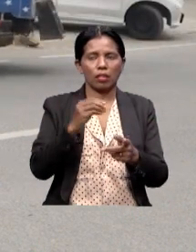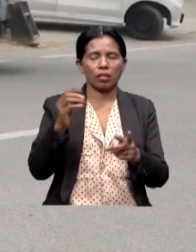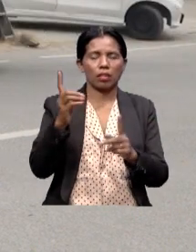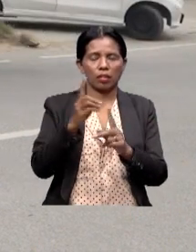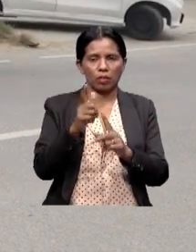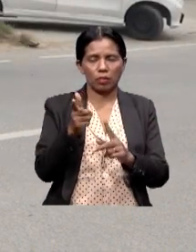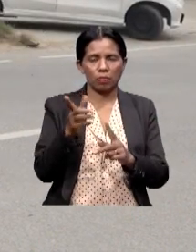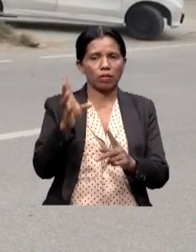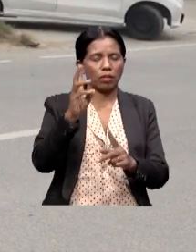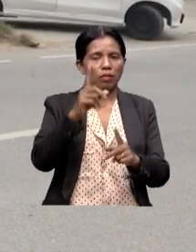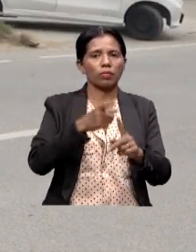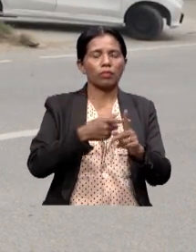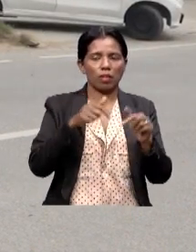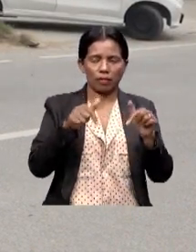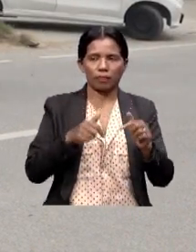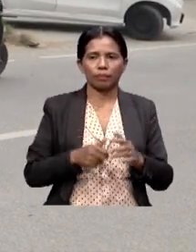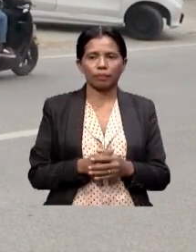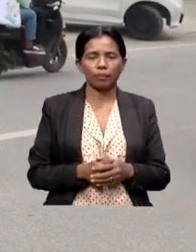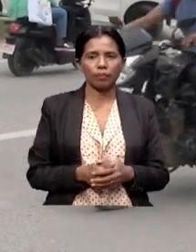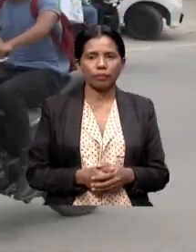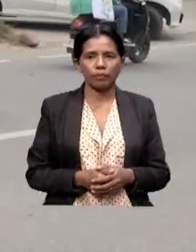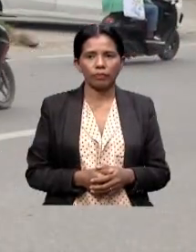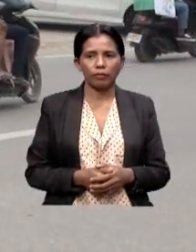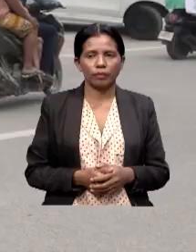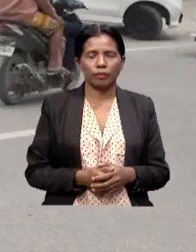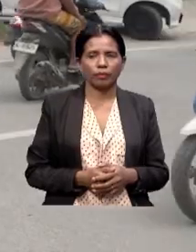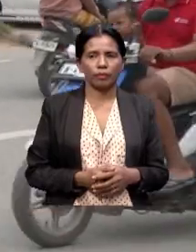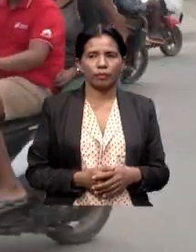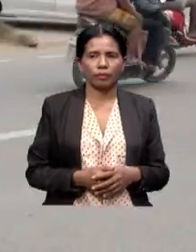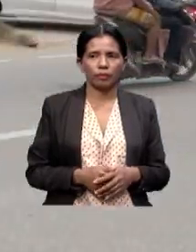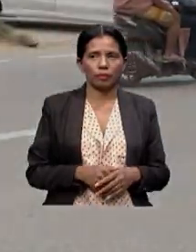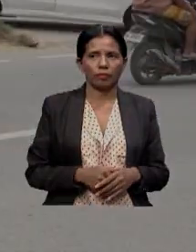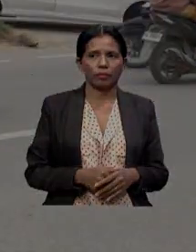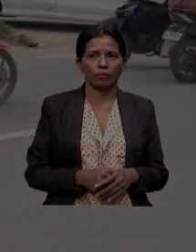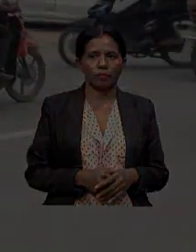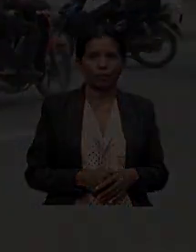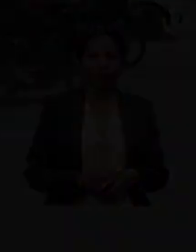relorong ruanulo recinem fulanem. Adere tu Ximenes, bem-vindo Ximenes, Tchemen.